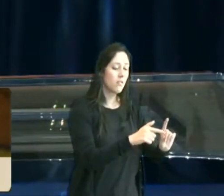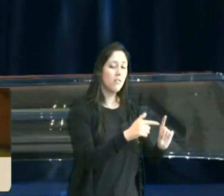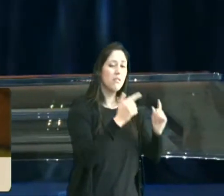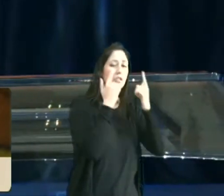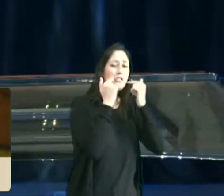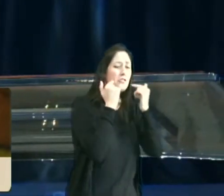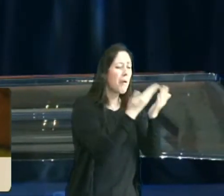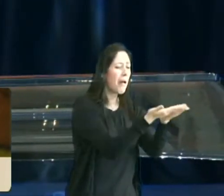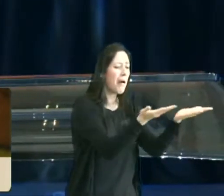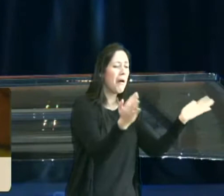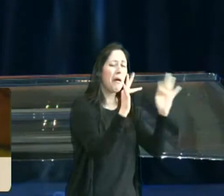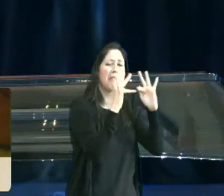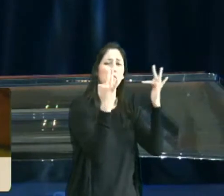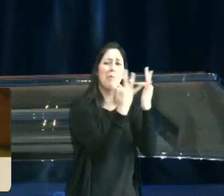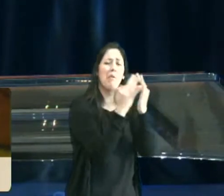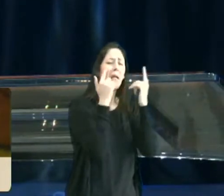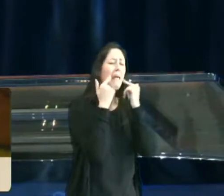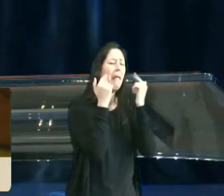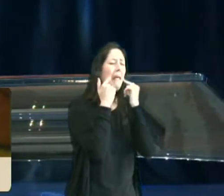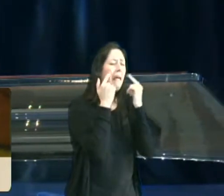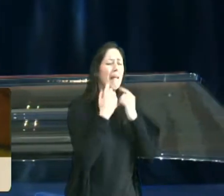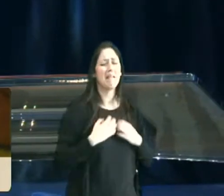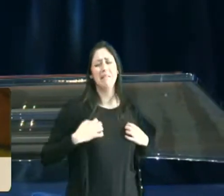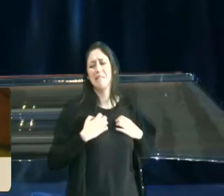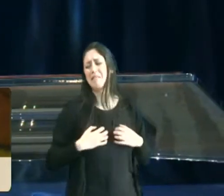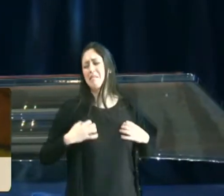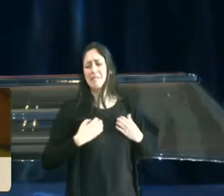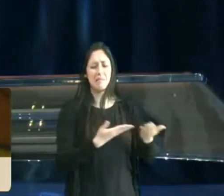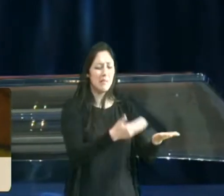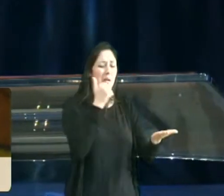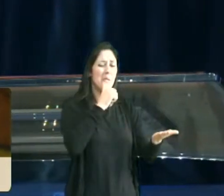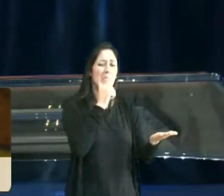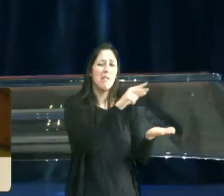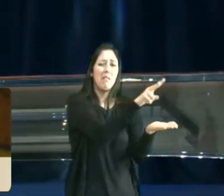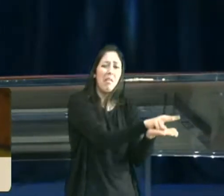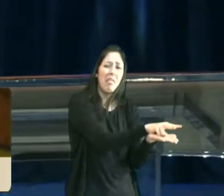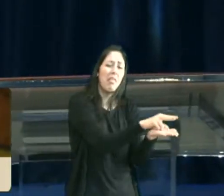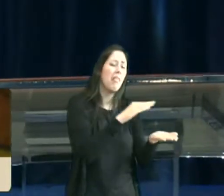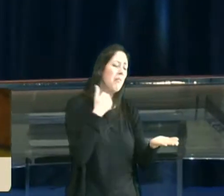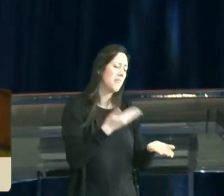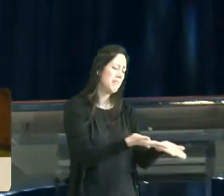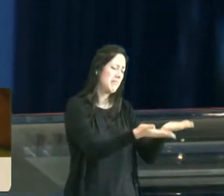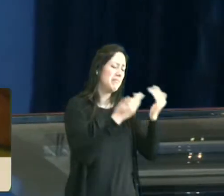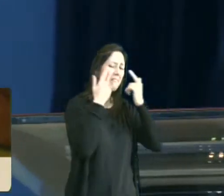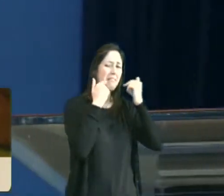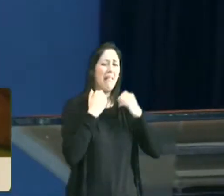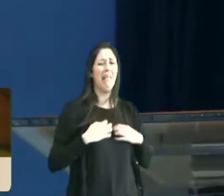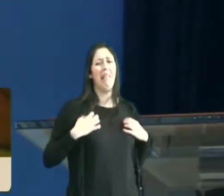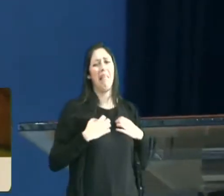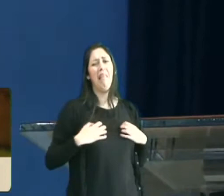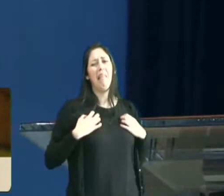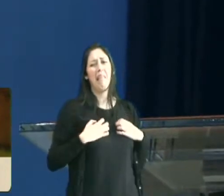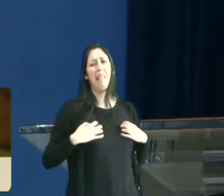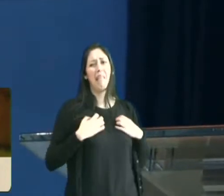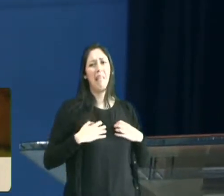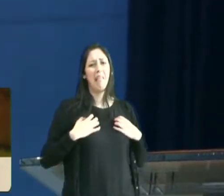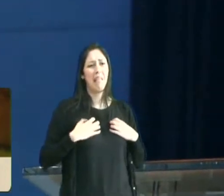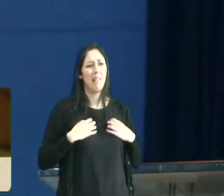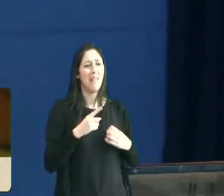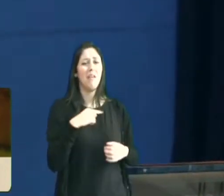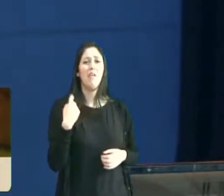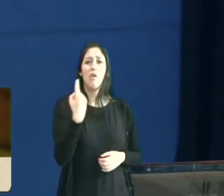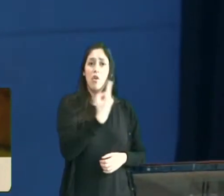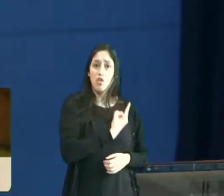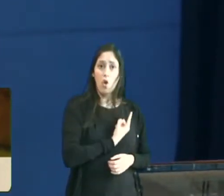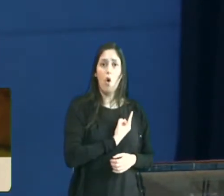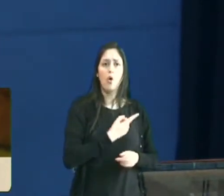lamentando, murmurando, angustiados. E sabe, às vezes a gente está caminhando e está dando passos de